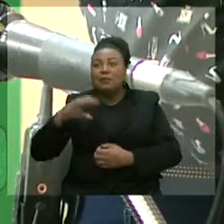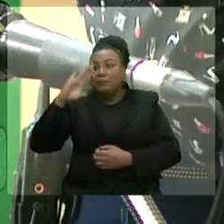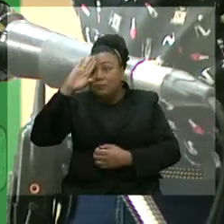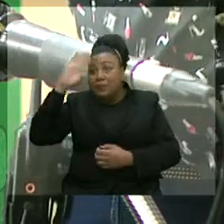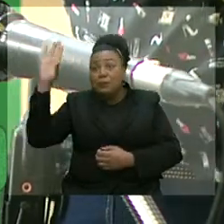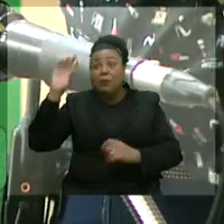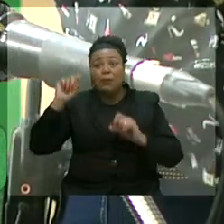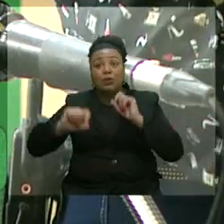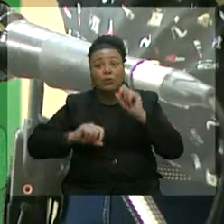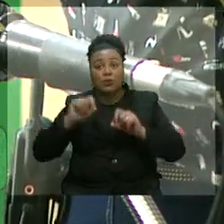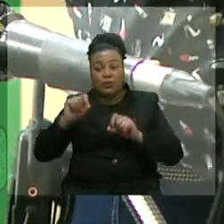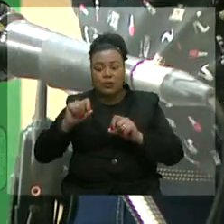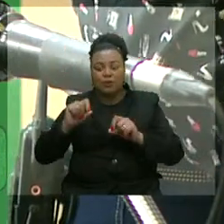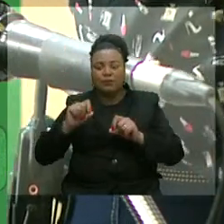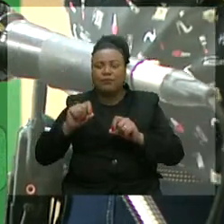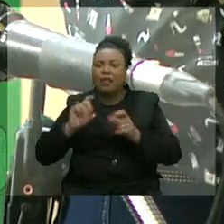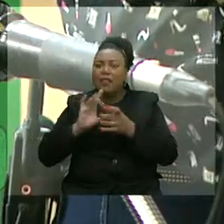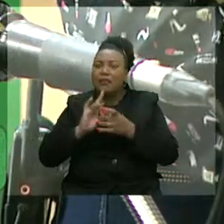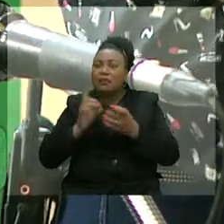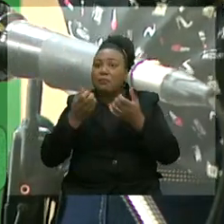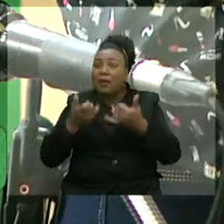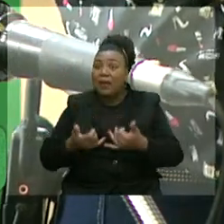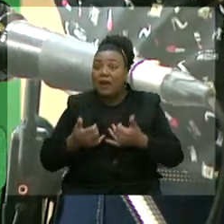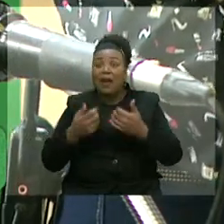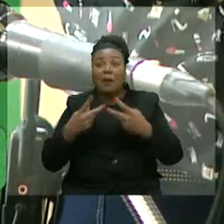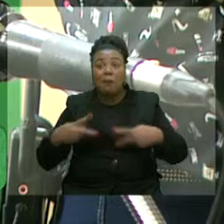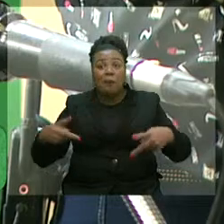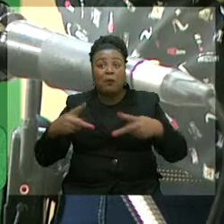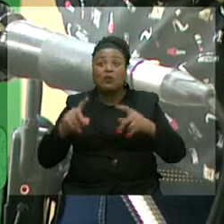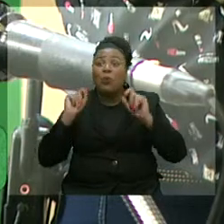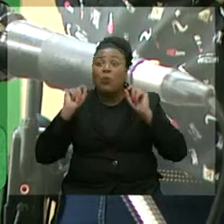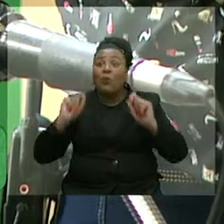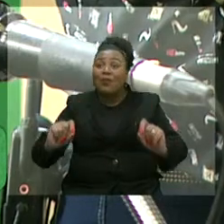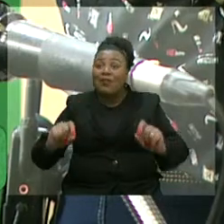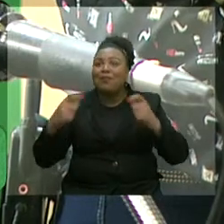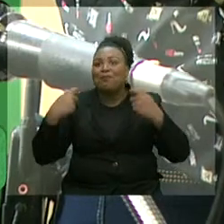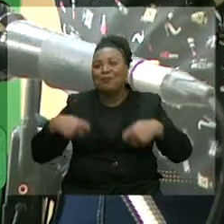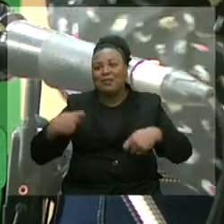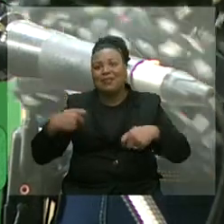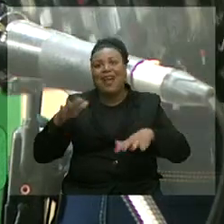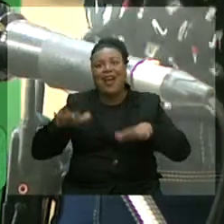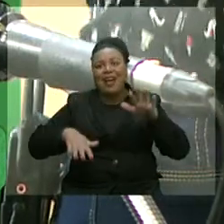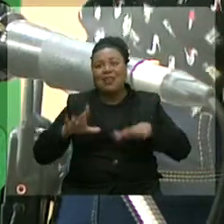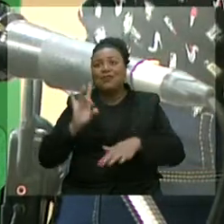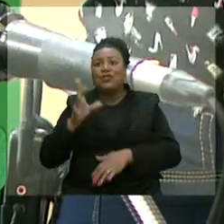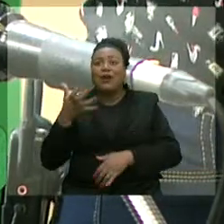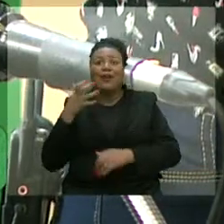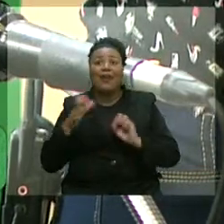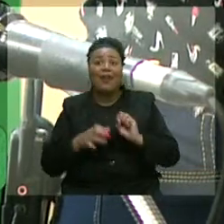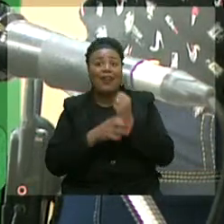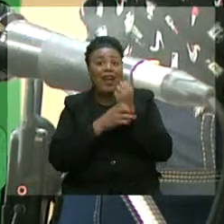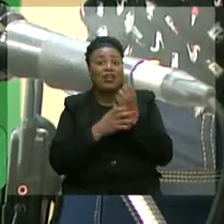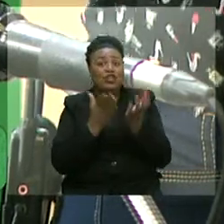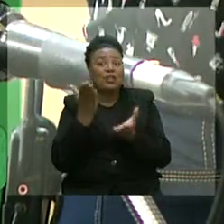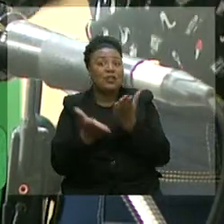principalmente, deixar claro para a população o que ela precisa. Muitas vezes a gente quer só garantir um atendimento, mas o atendimento,